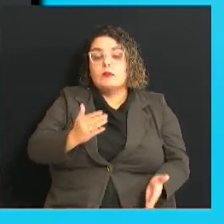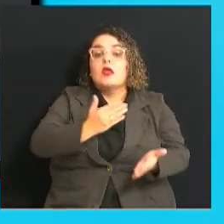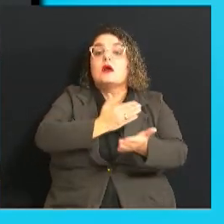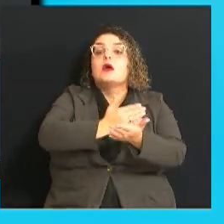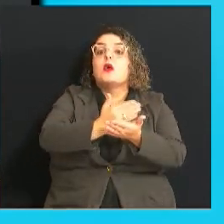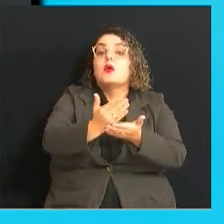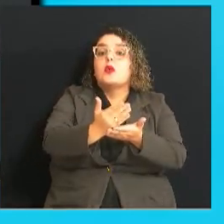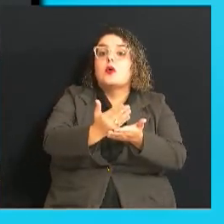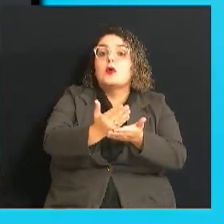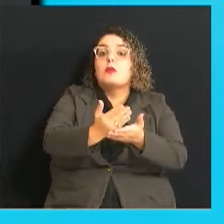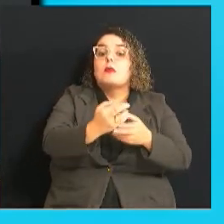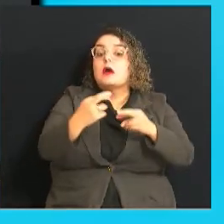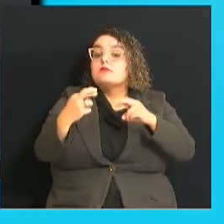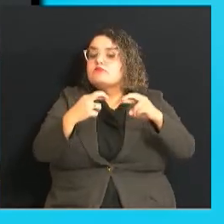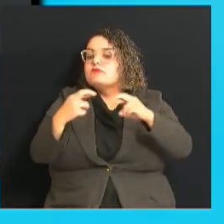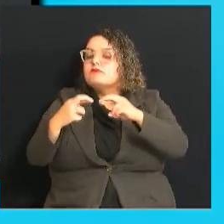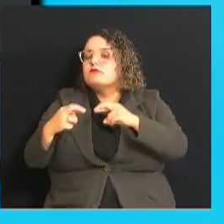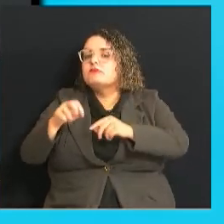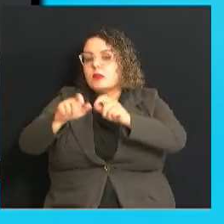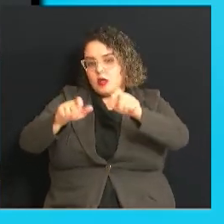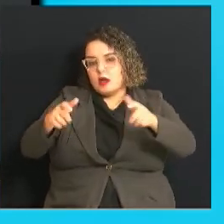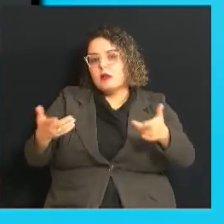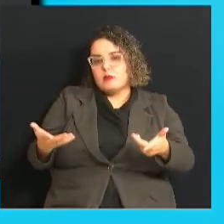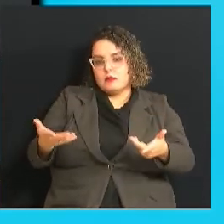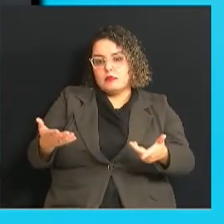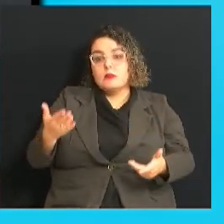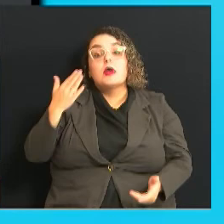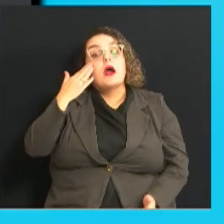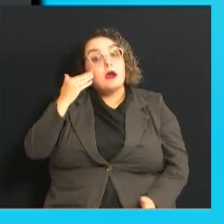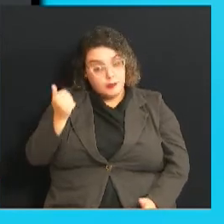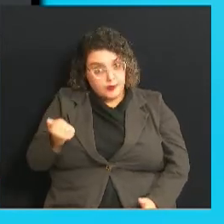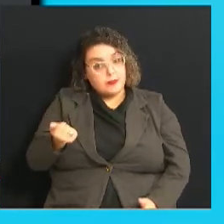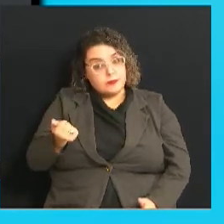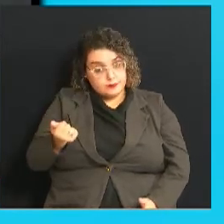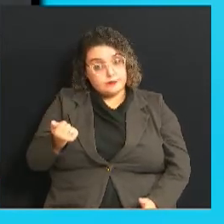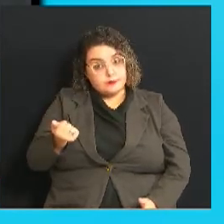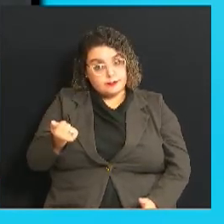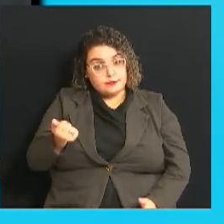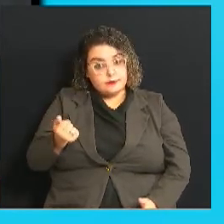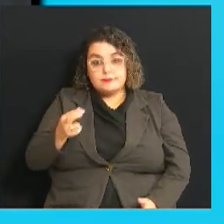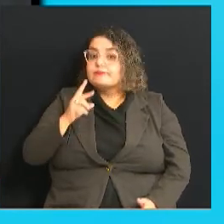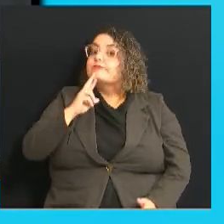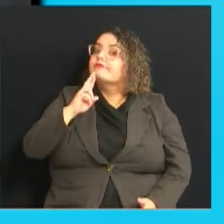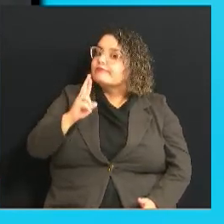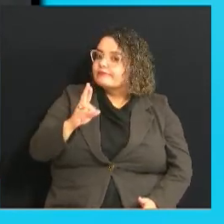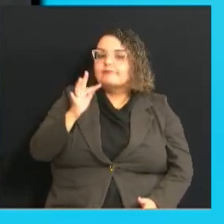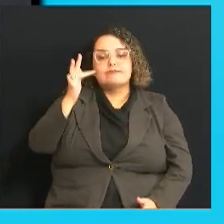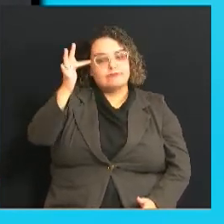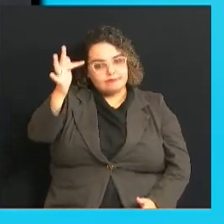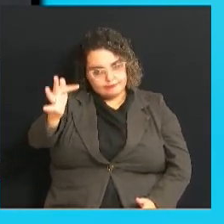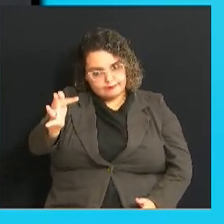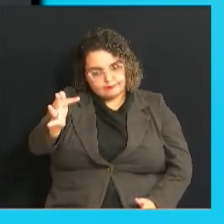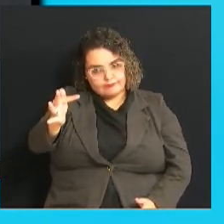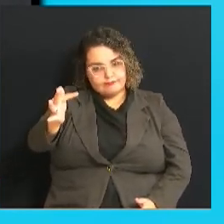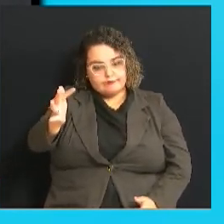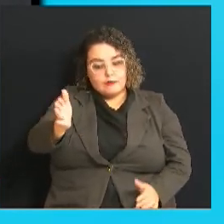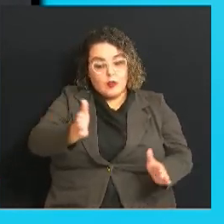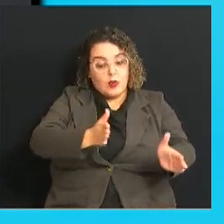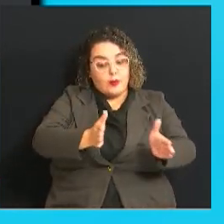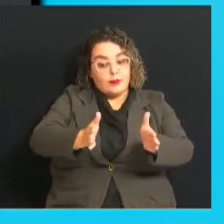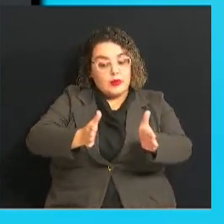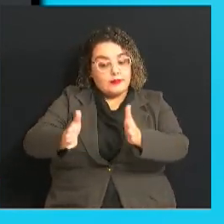a investigar essas pessoas para descobrir. Então, essa resposta, o futuro, o tempo que vai nos